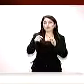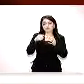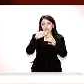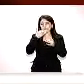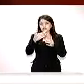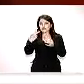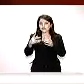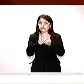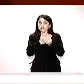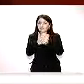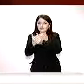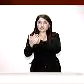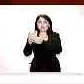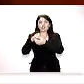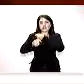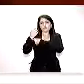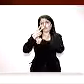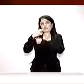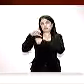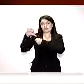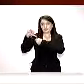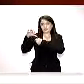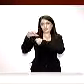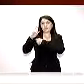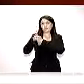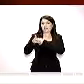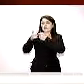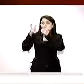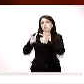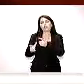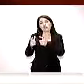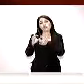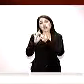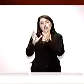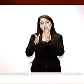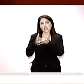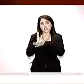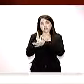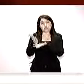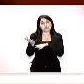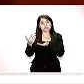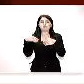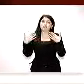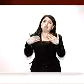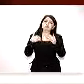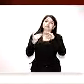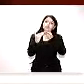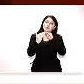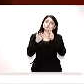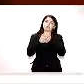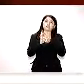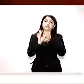apartado nas contas de 2009 da mesma prefeitura o item 44 o juízo de